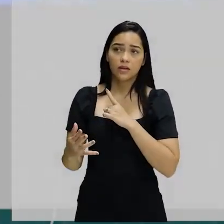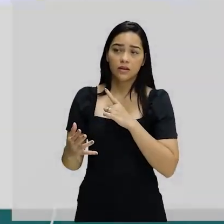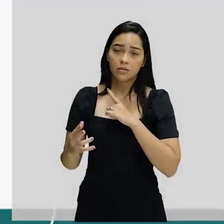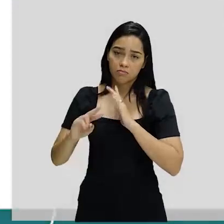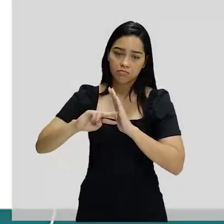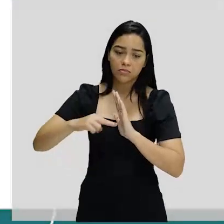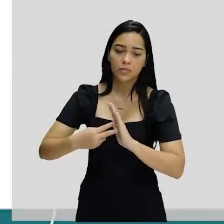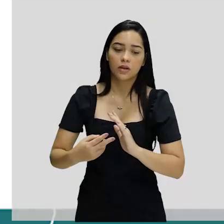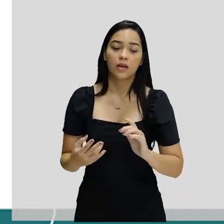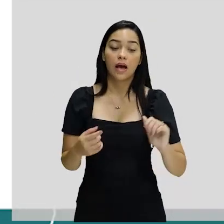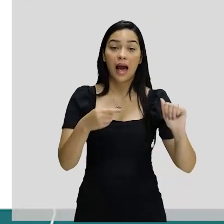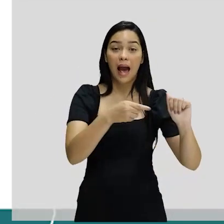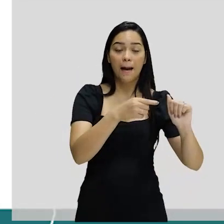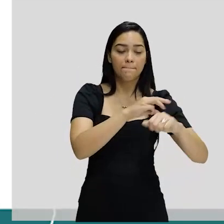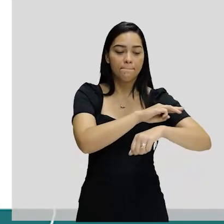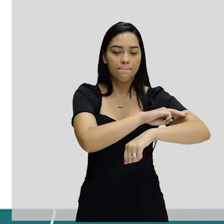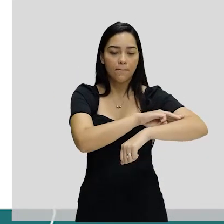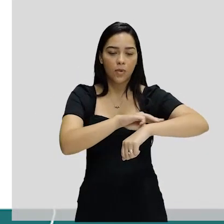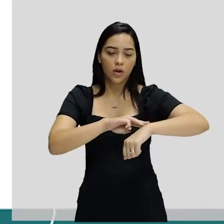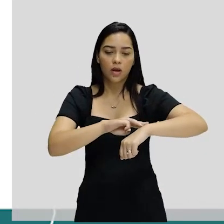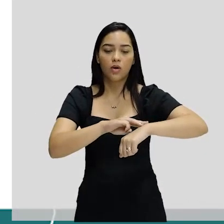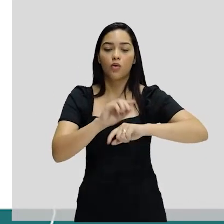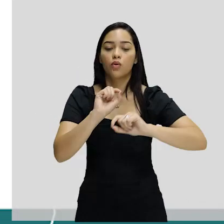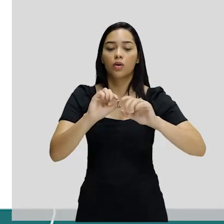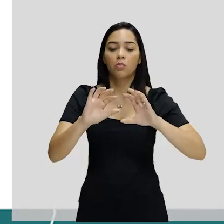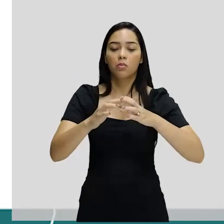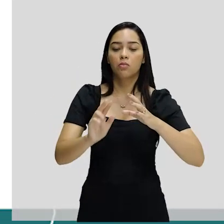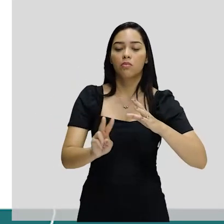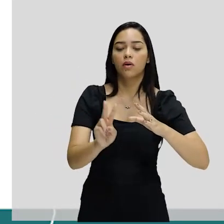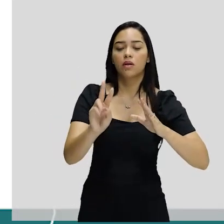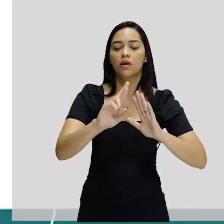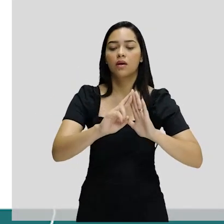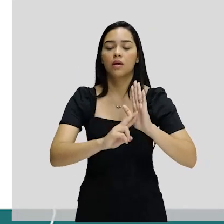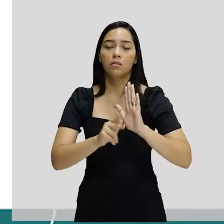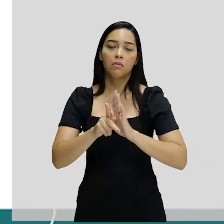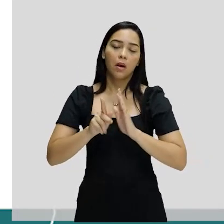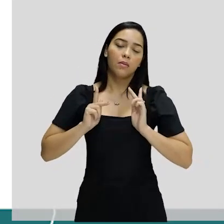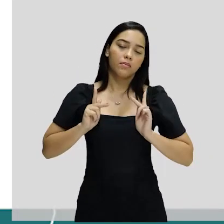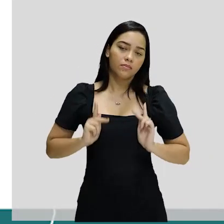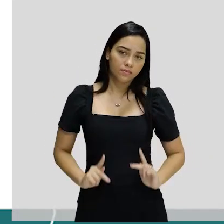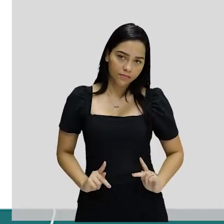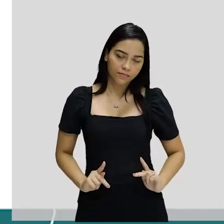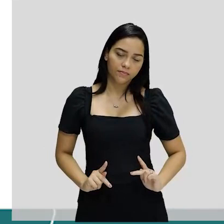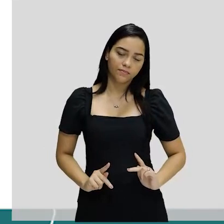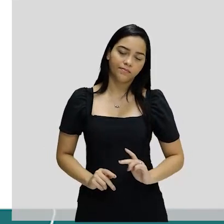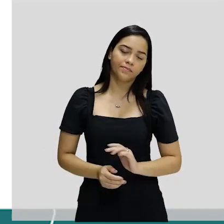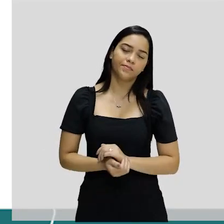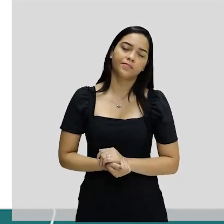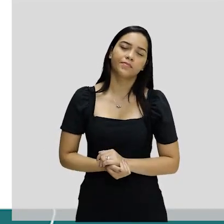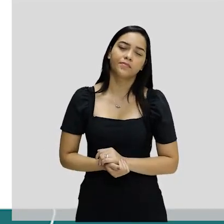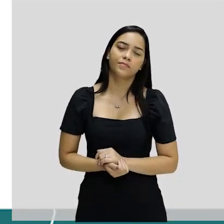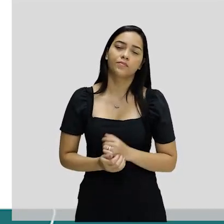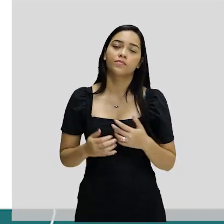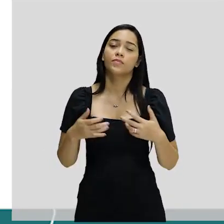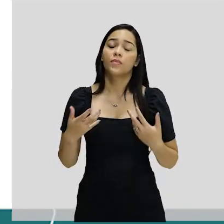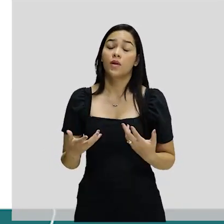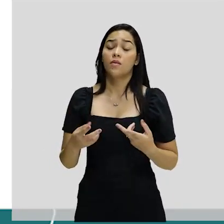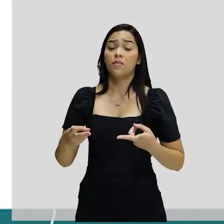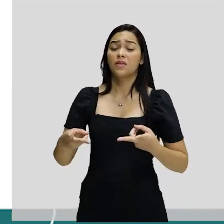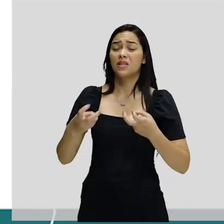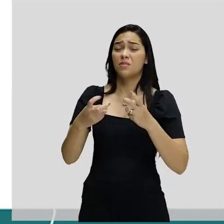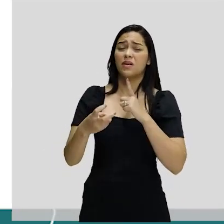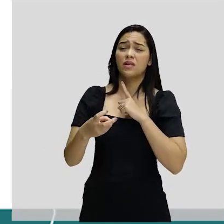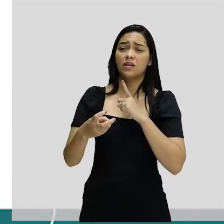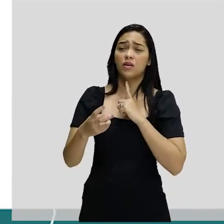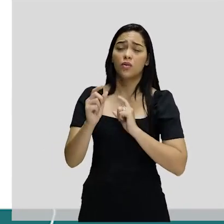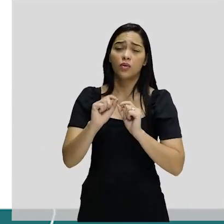esse sentido. A moral, conjunto de valores e regras, né? De comportamento. Então, observem aí